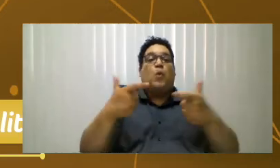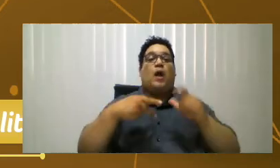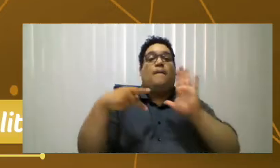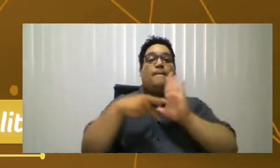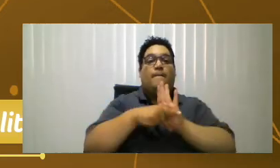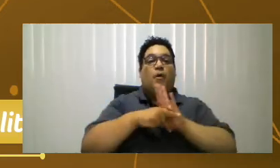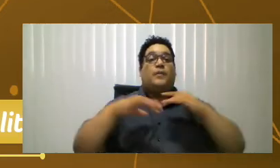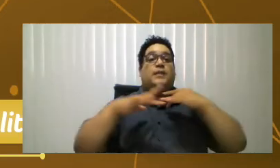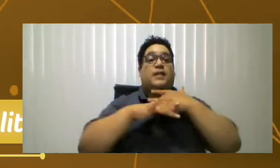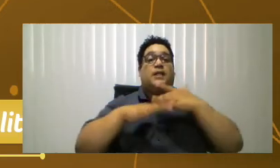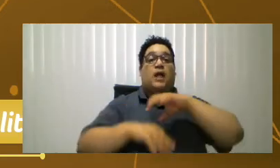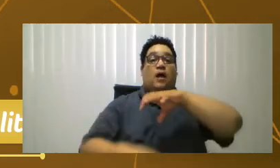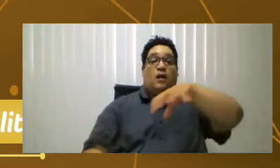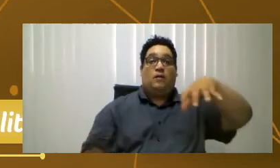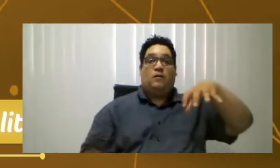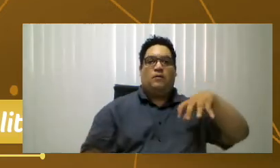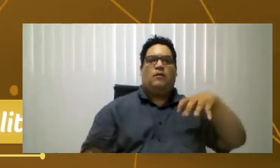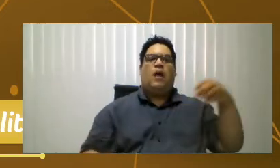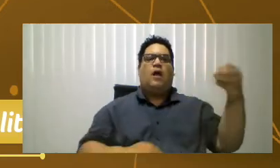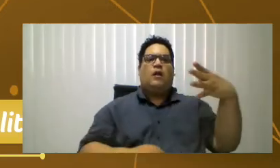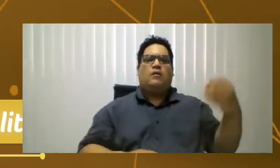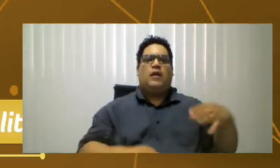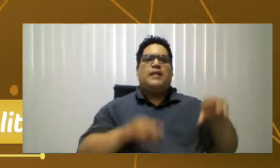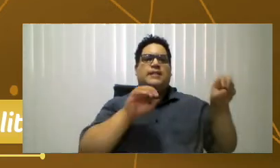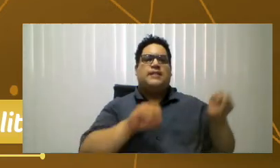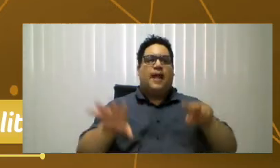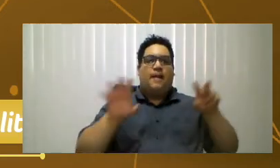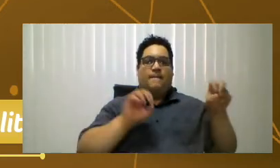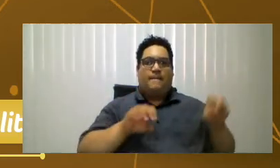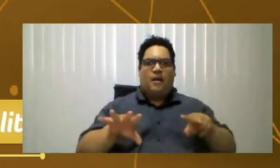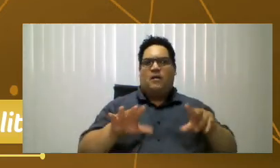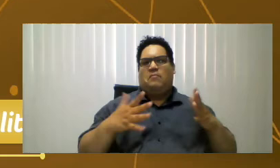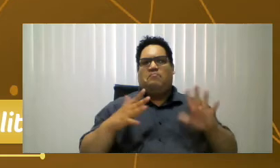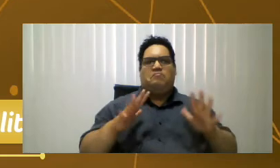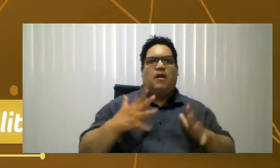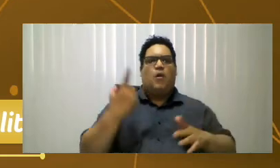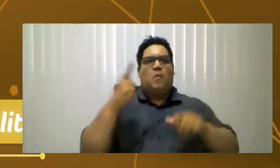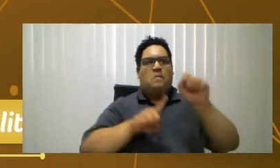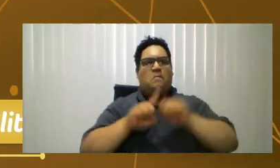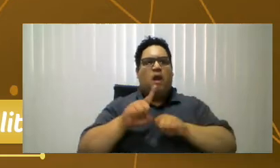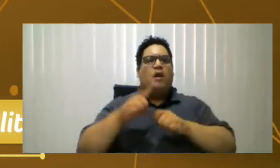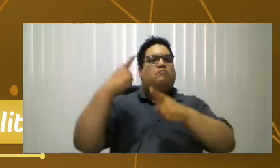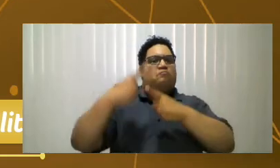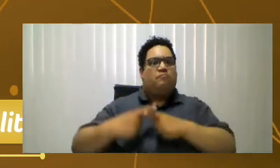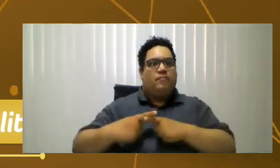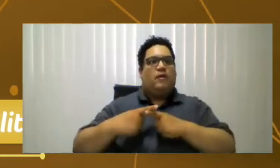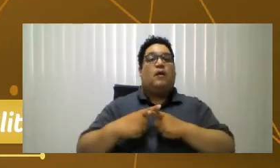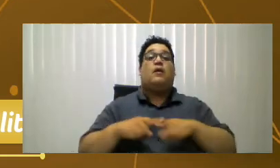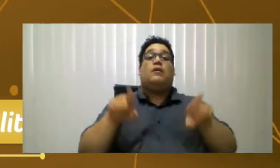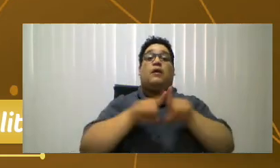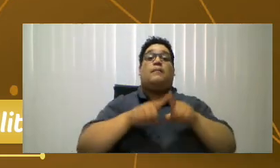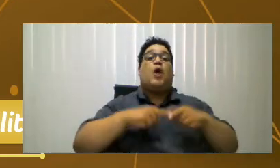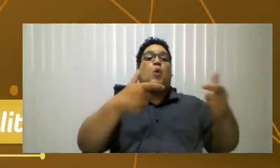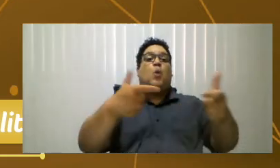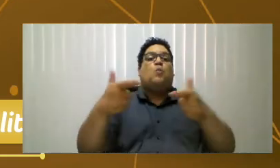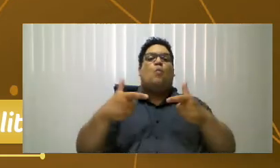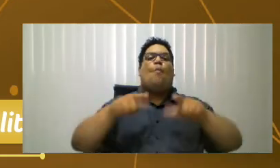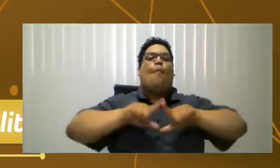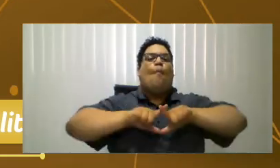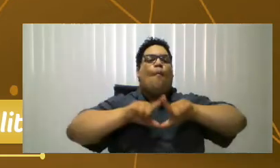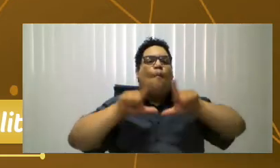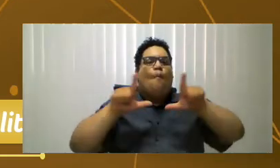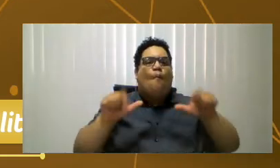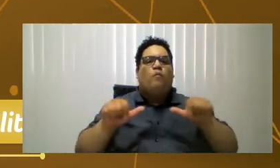essas imagens são atualizadas semanais, no máximo mensais. E nas regiões mais inóspides, onde não